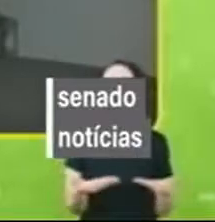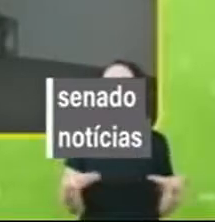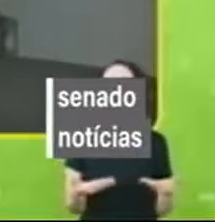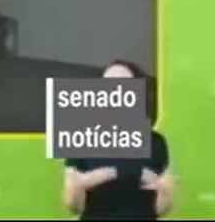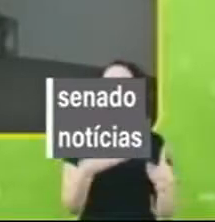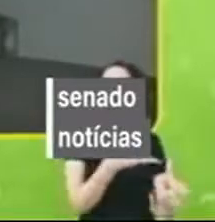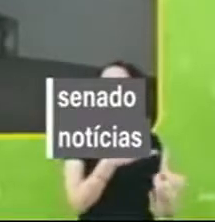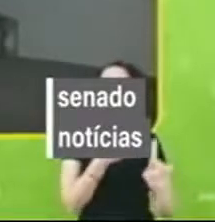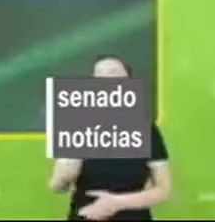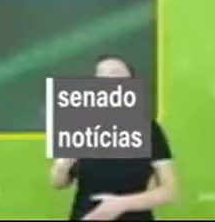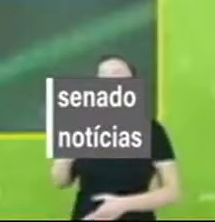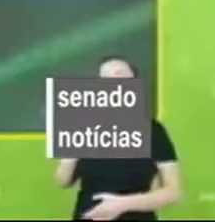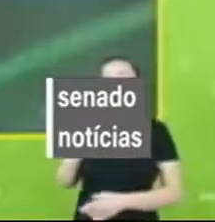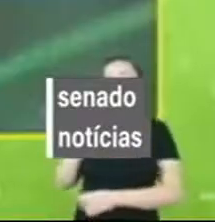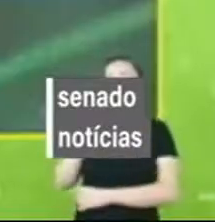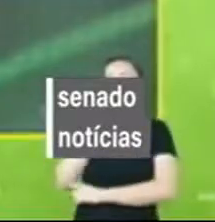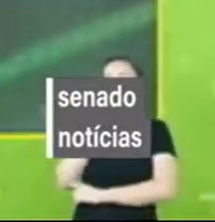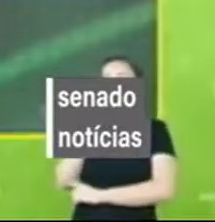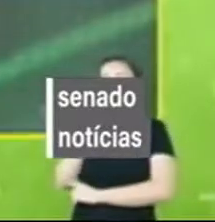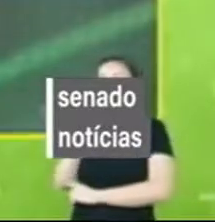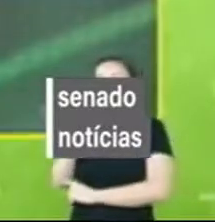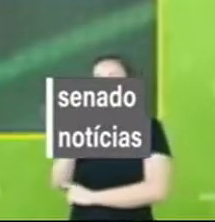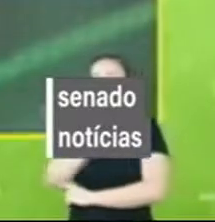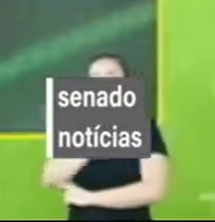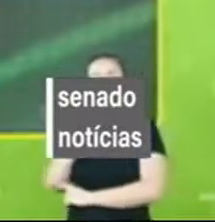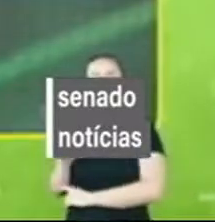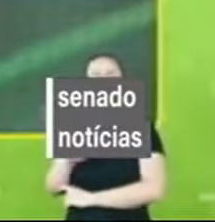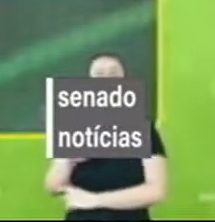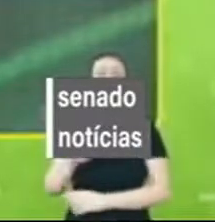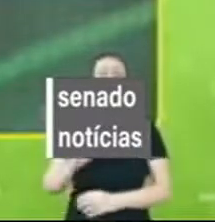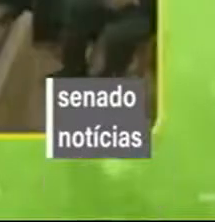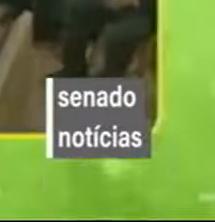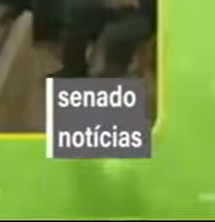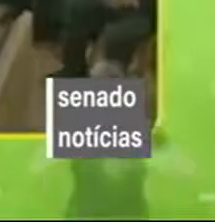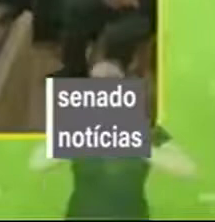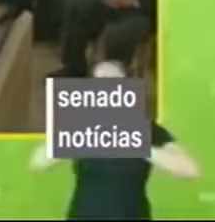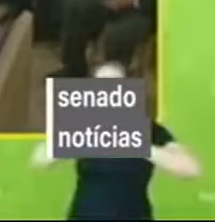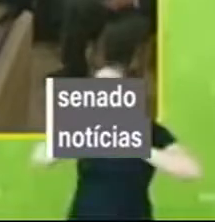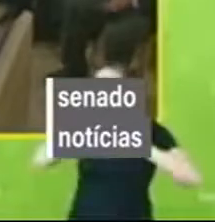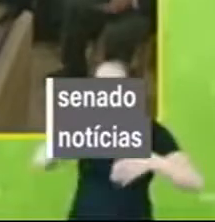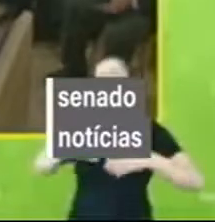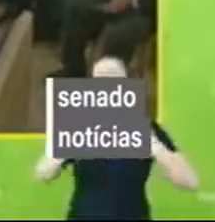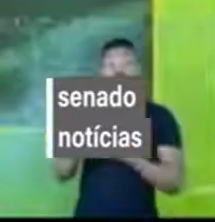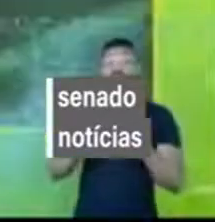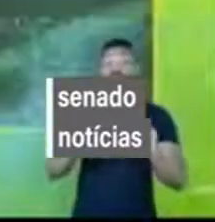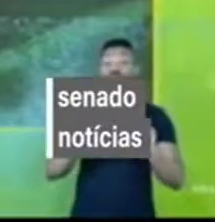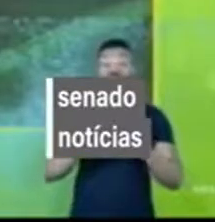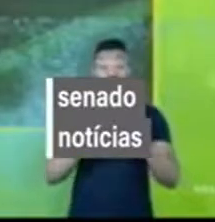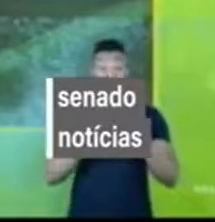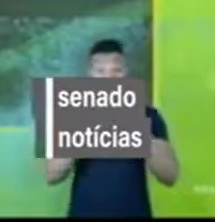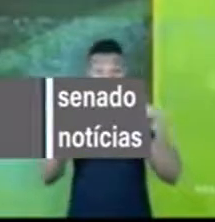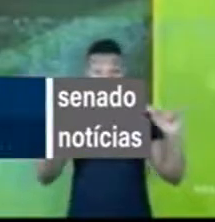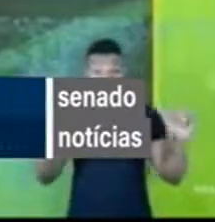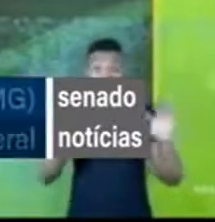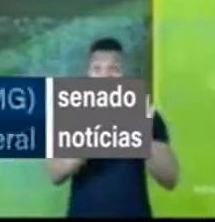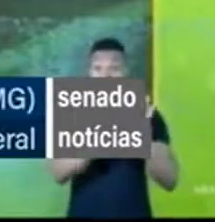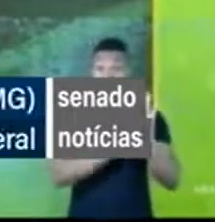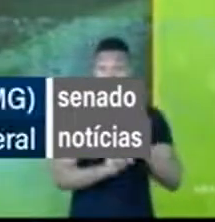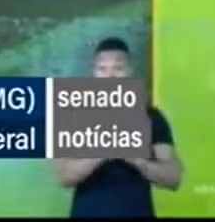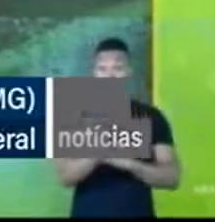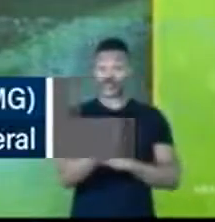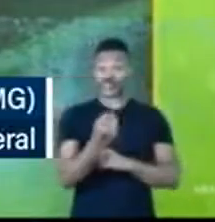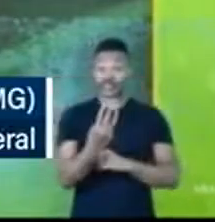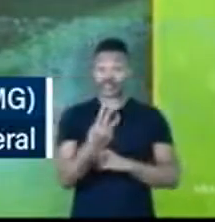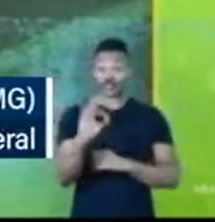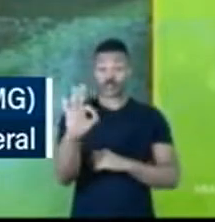uma consciência em relação à preservação do meio ambiente e ao desenvolvimento de energias limpas. 83% da sua